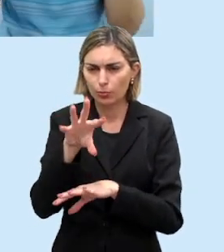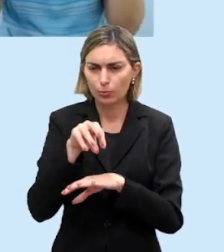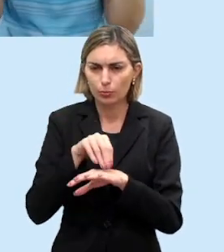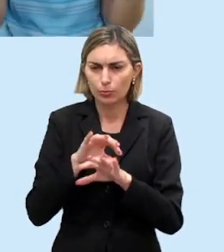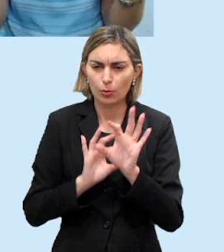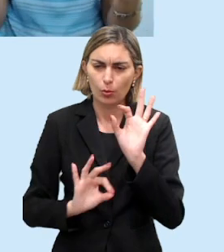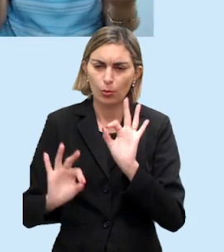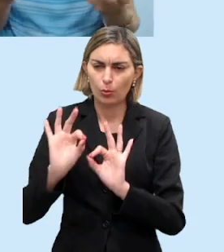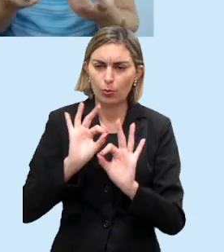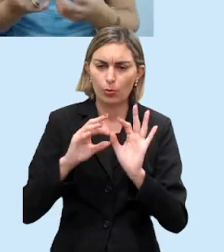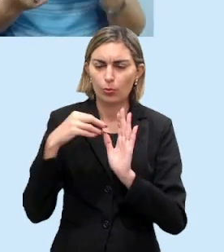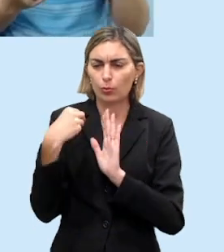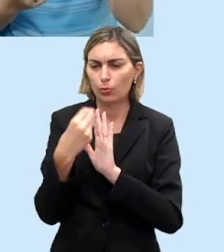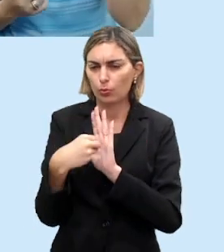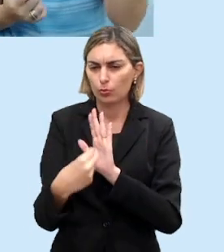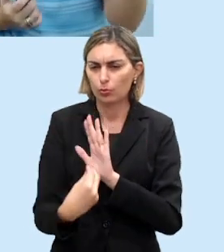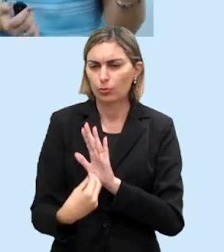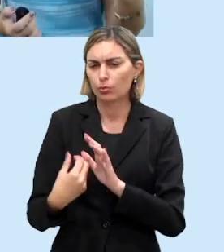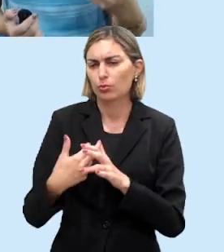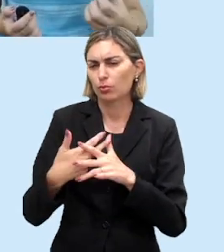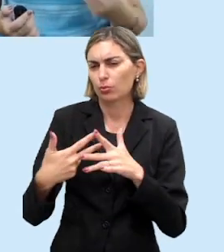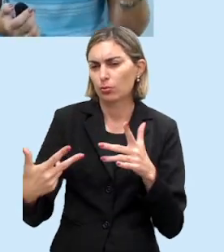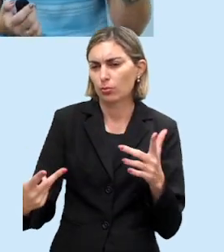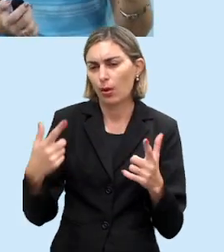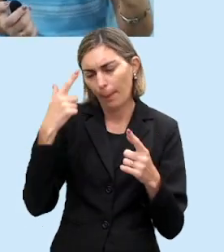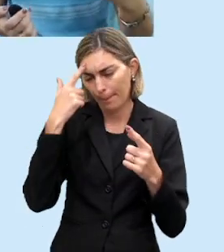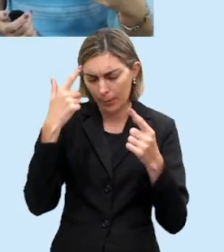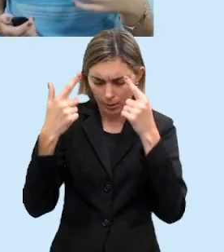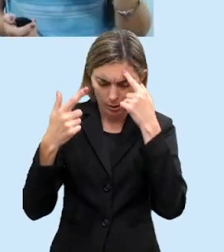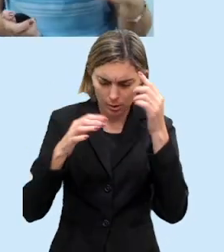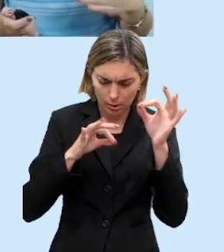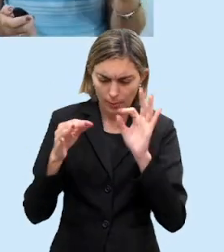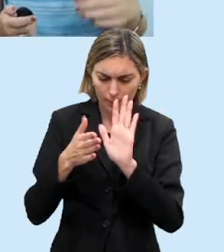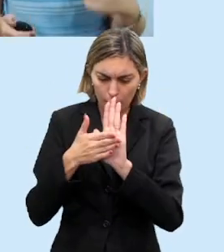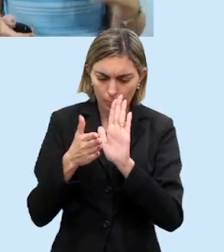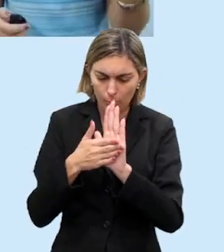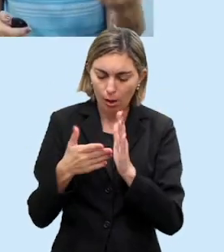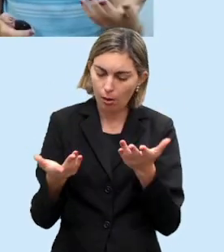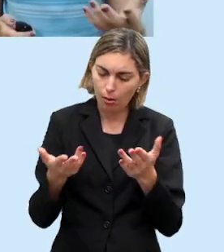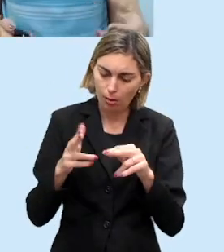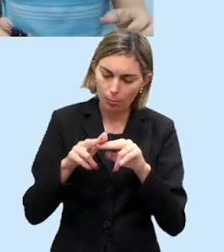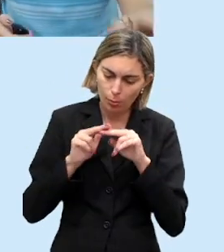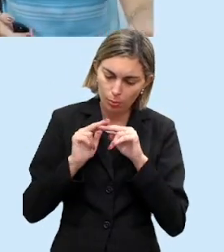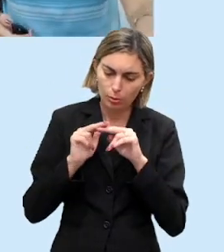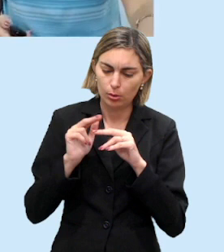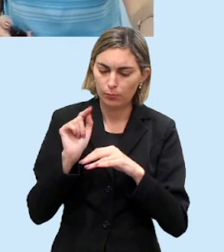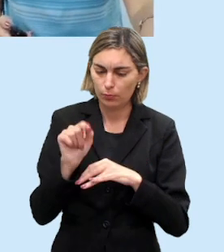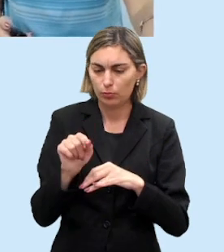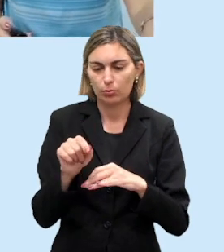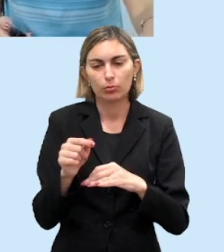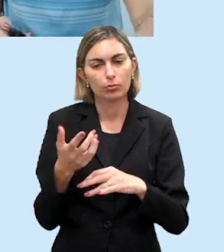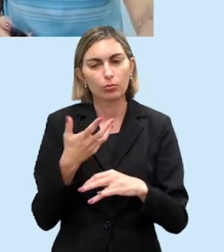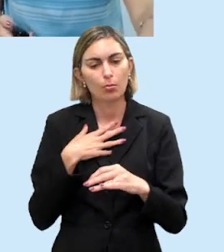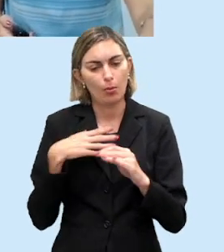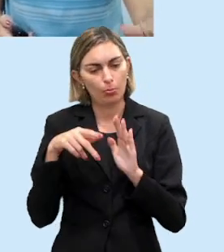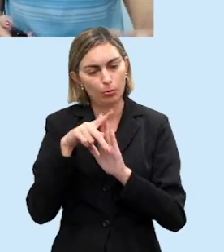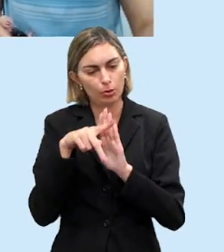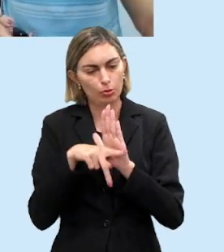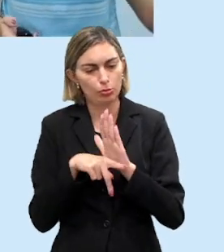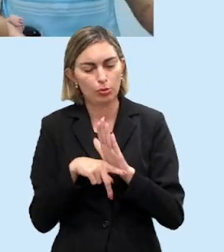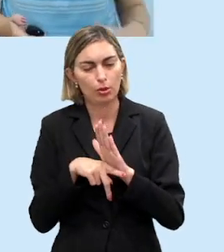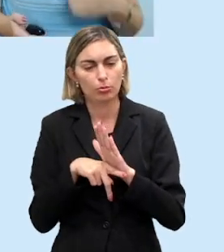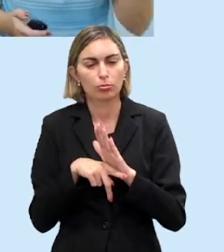Todos aqueles predicados, vamos pensar no propósito, não é? Na razão de ser do meu projeto, para